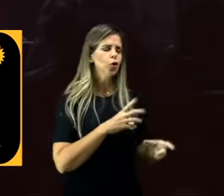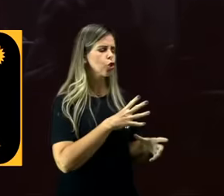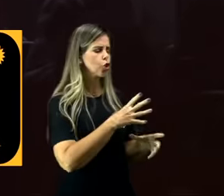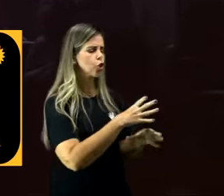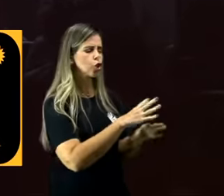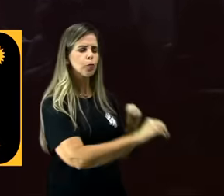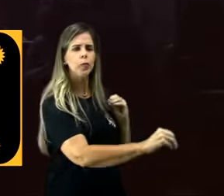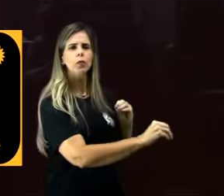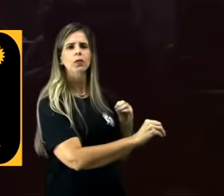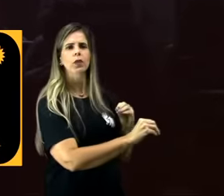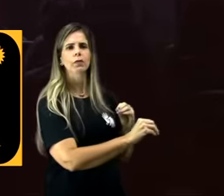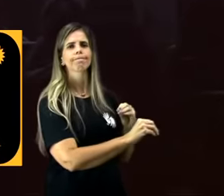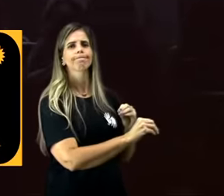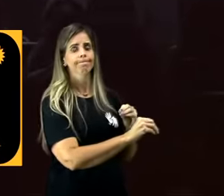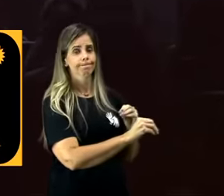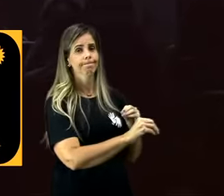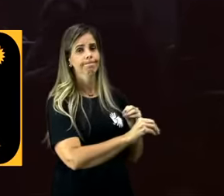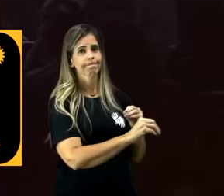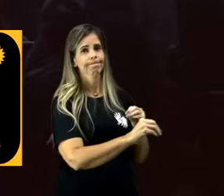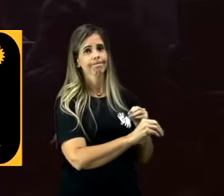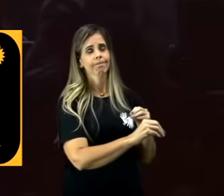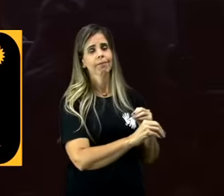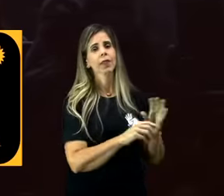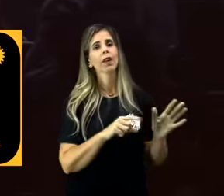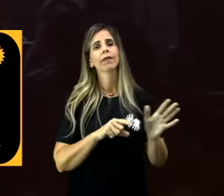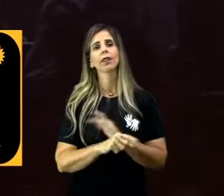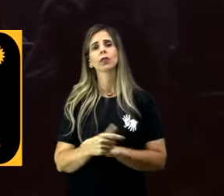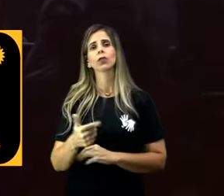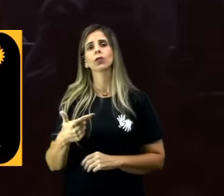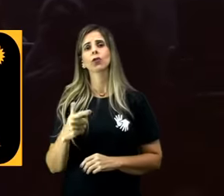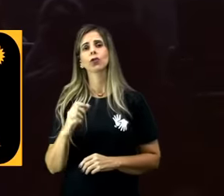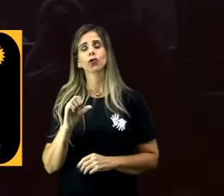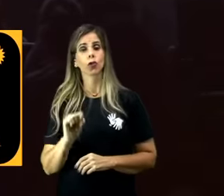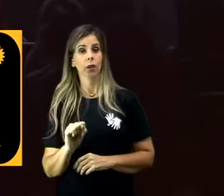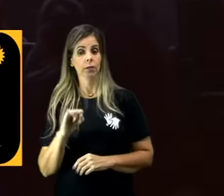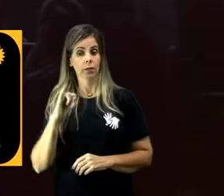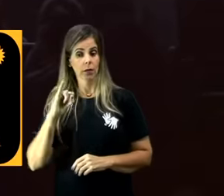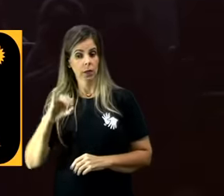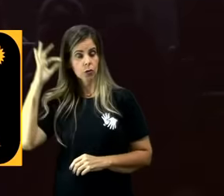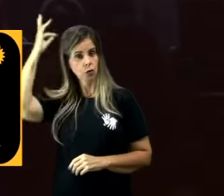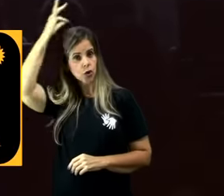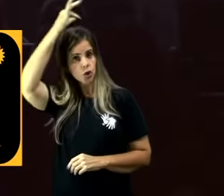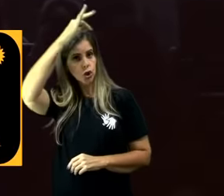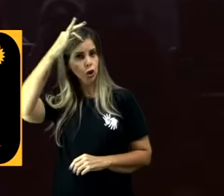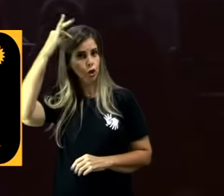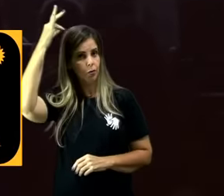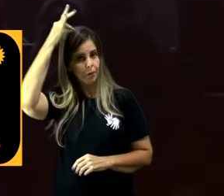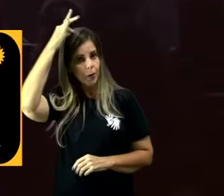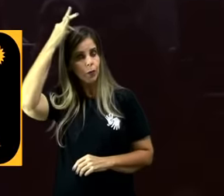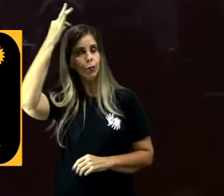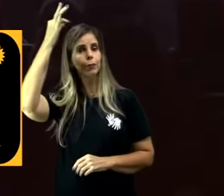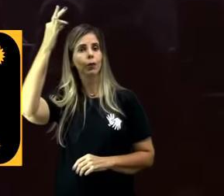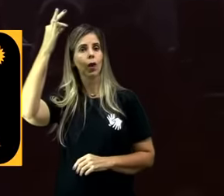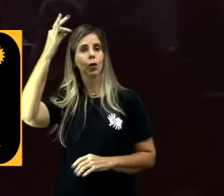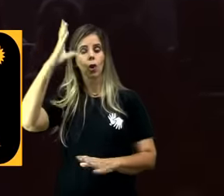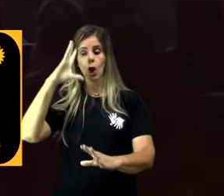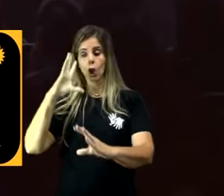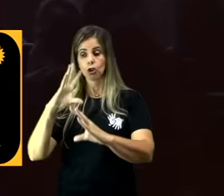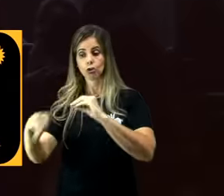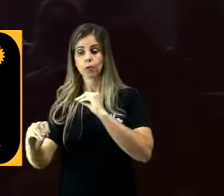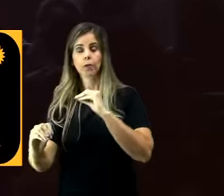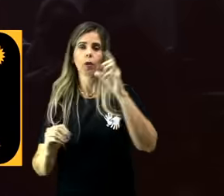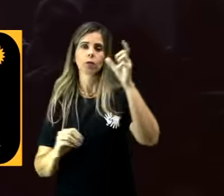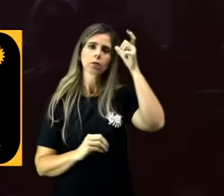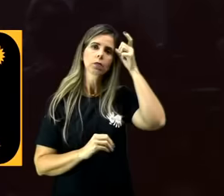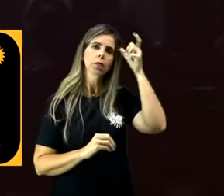serão juízes sobre vocês. Versículo 28. Mas se é pelo Espírito de Deus que eu expulso demônios, então chegou a vocês o reino